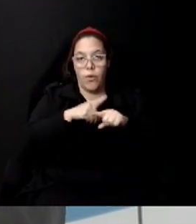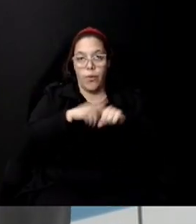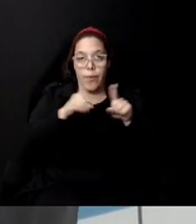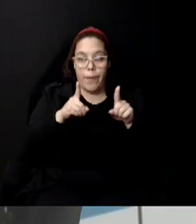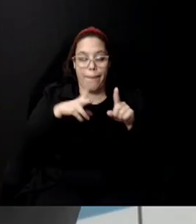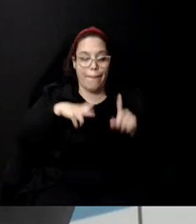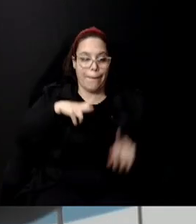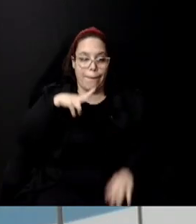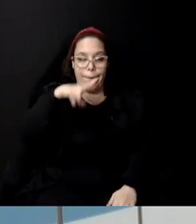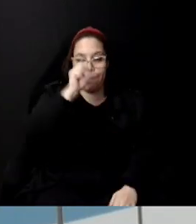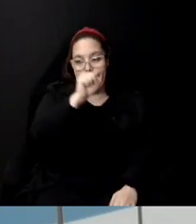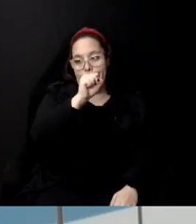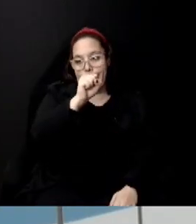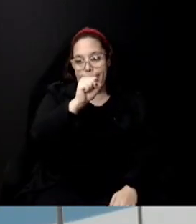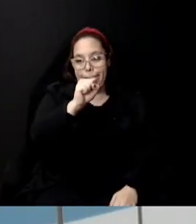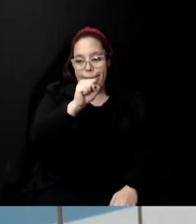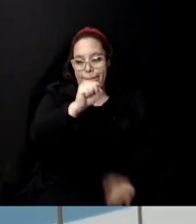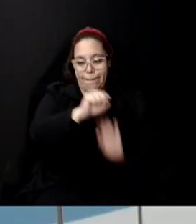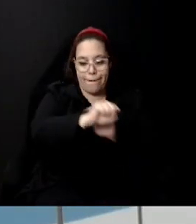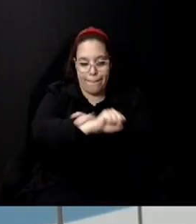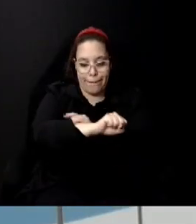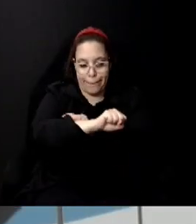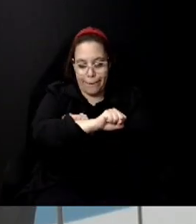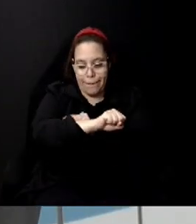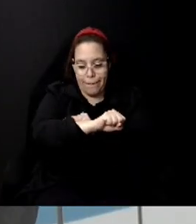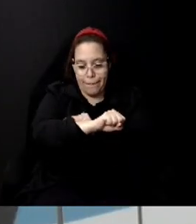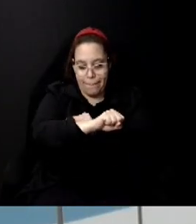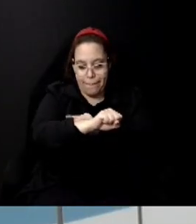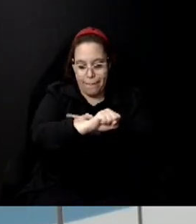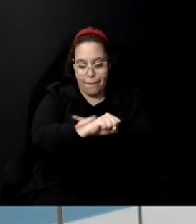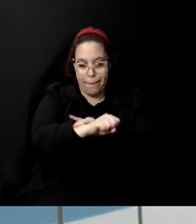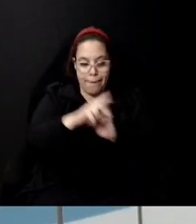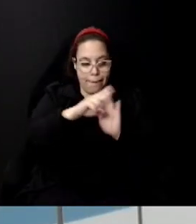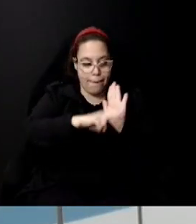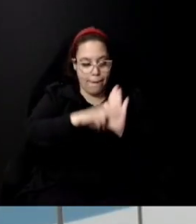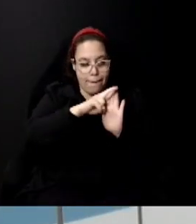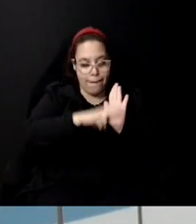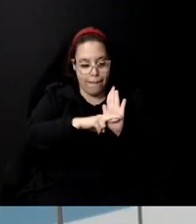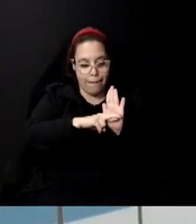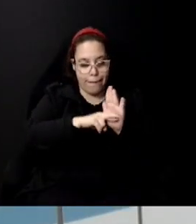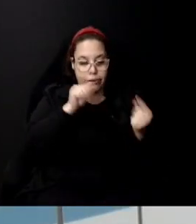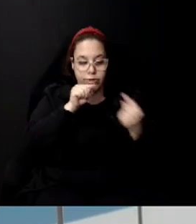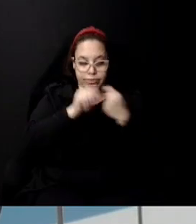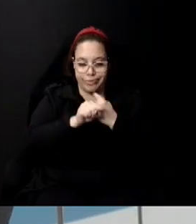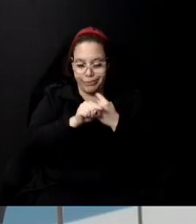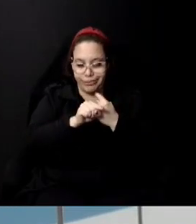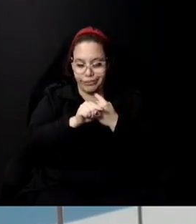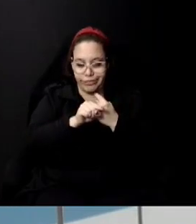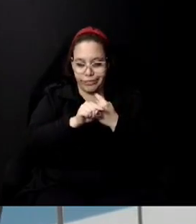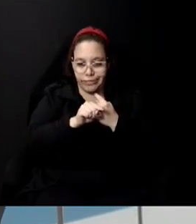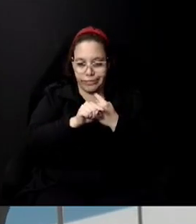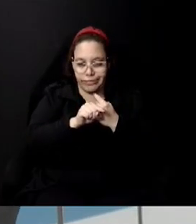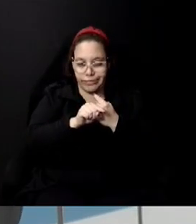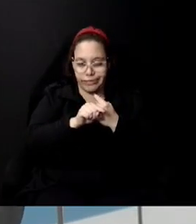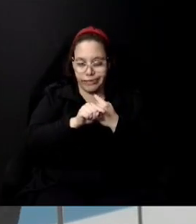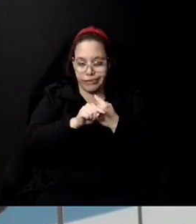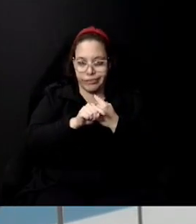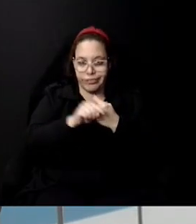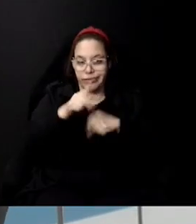fortalecimento de um relatório contrário à posição que um país